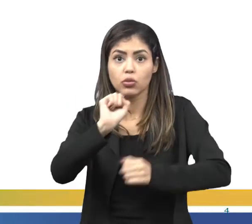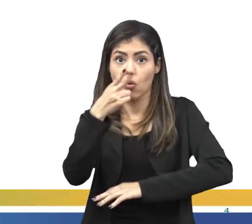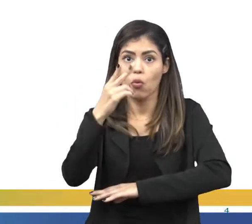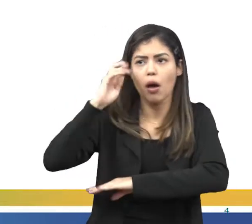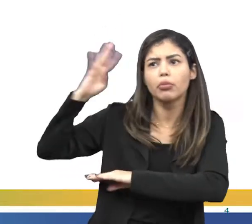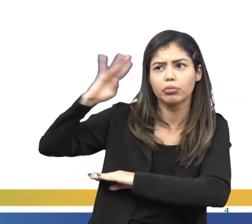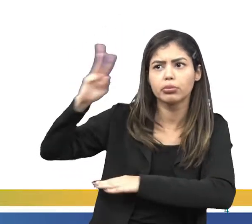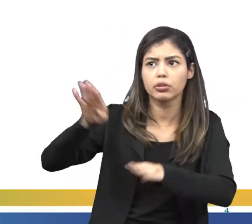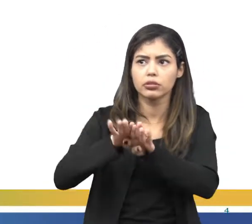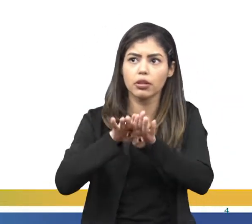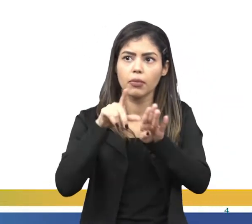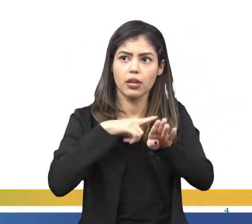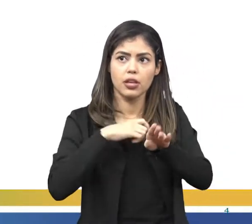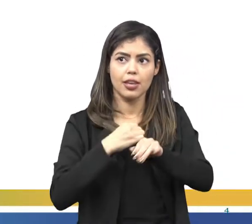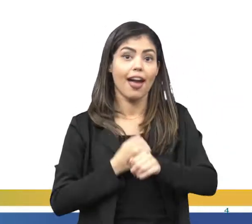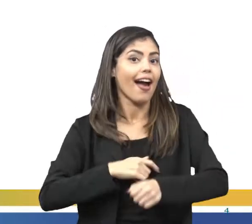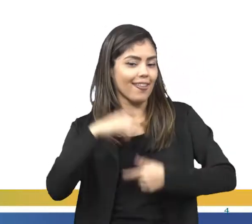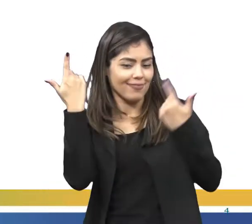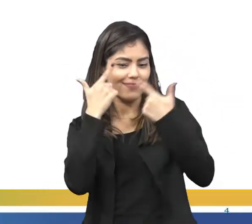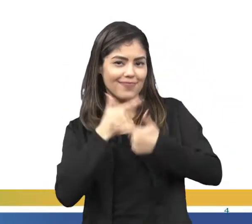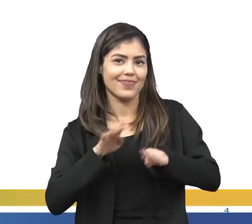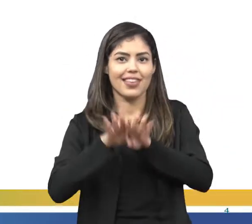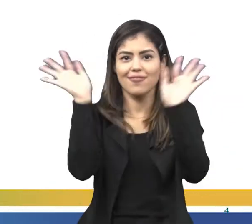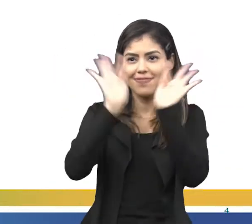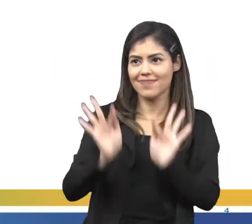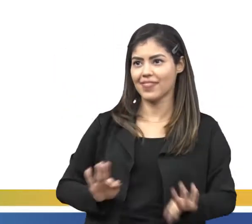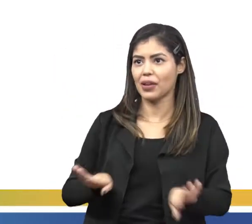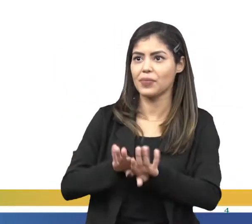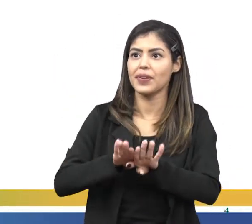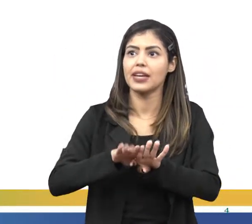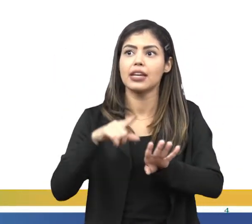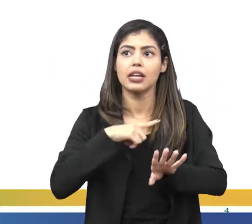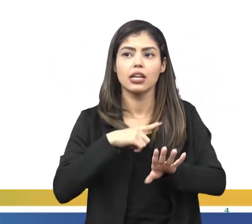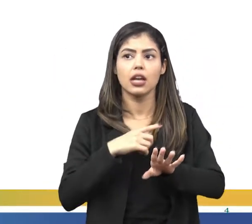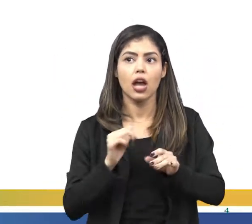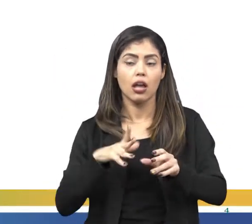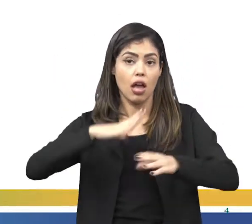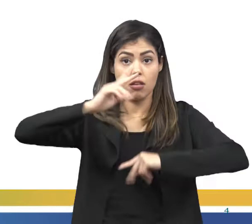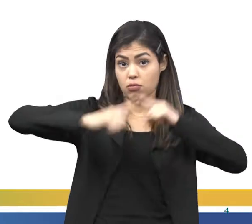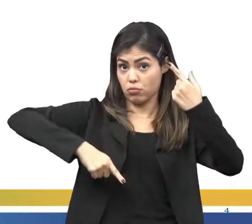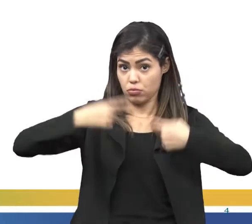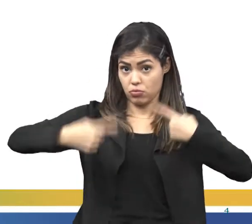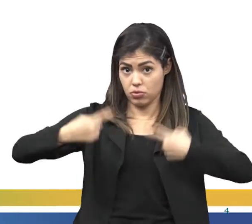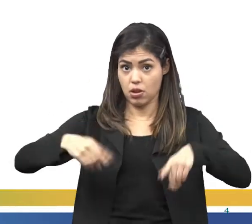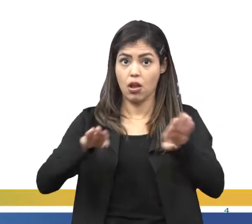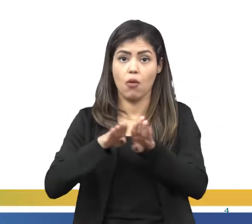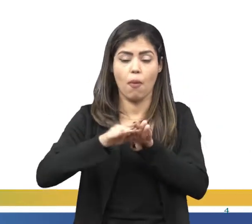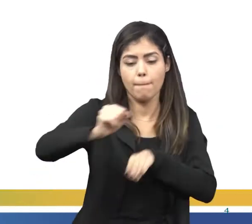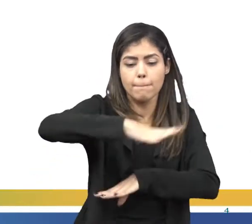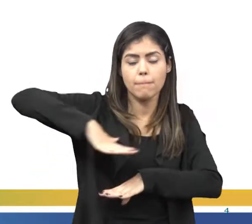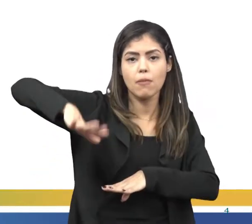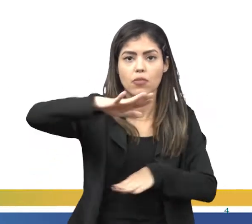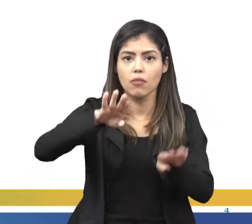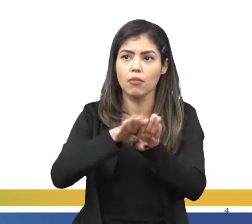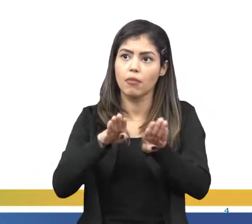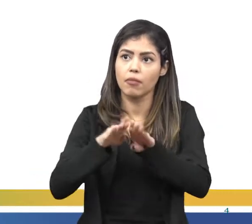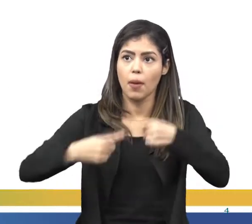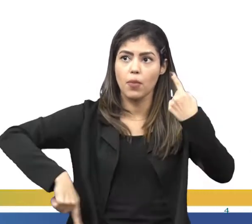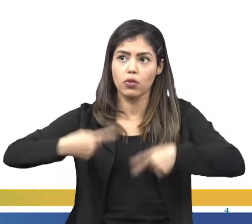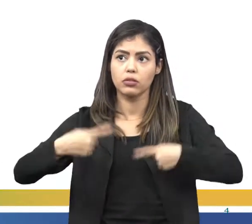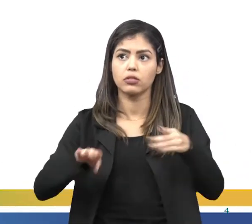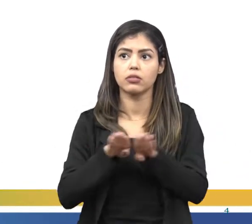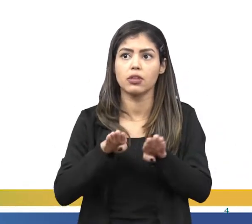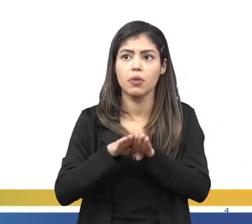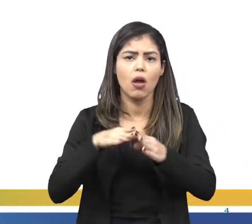muito humor, criticidade e leveza. Aborda temas sociais, políticos, de costumes ou